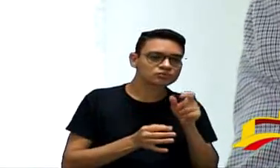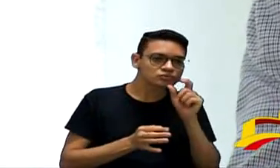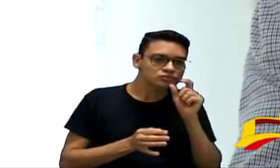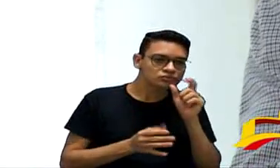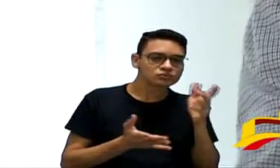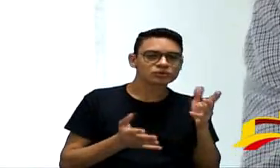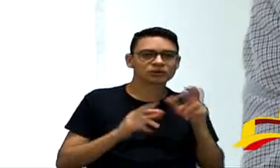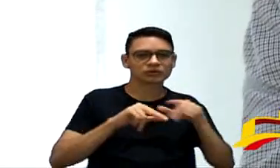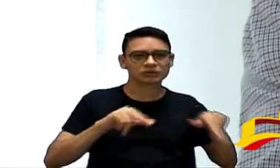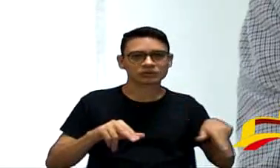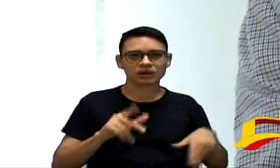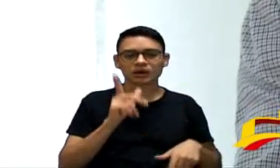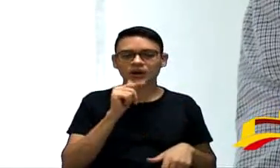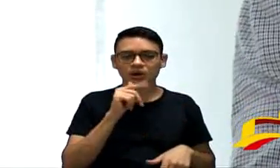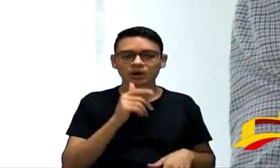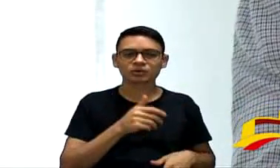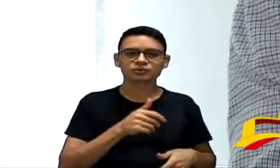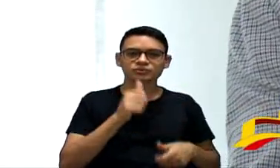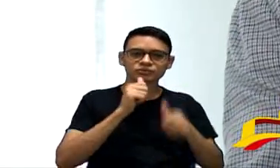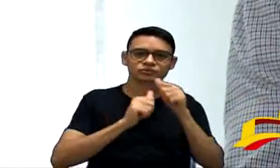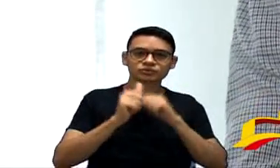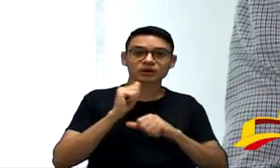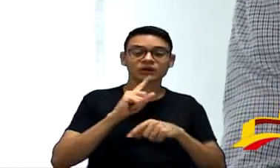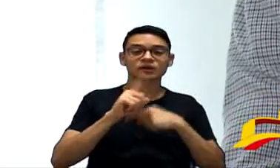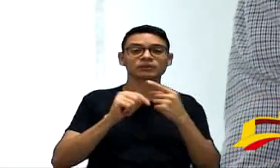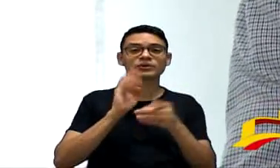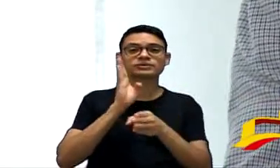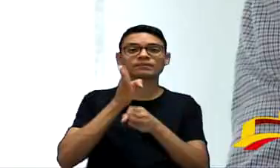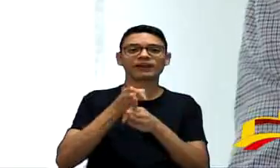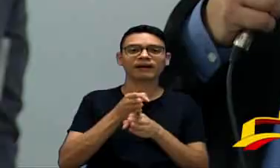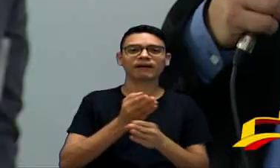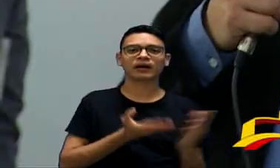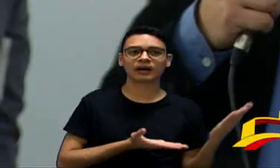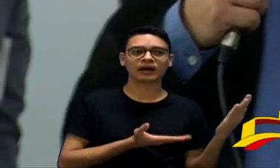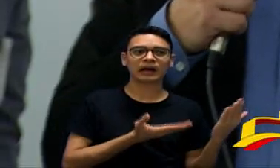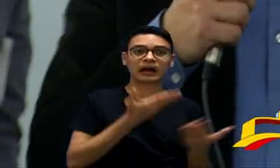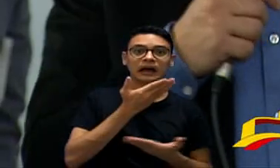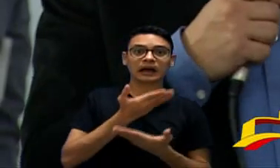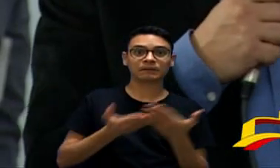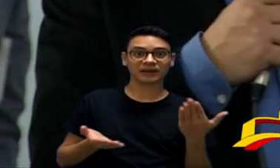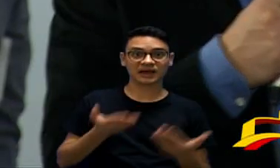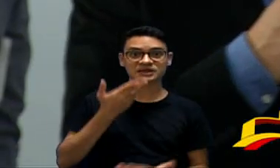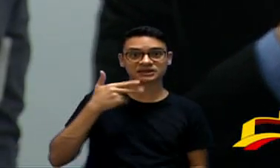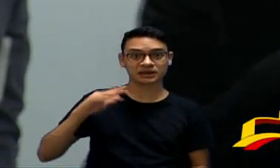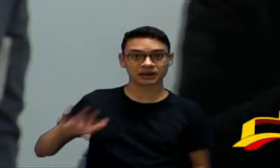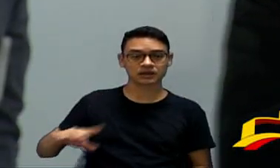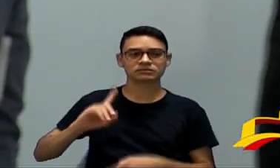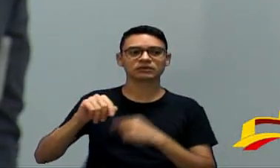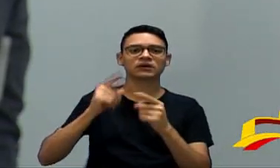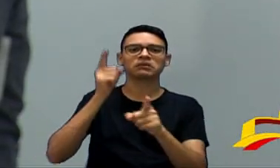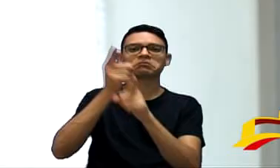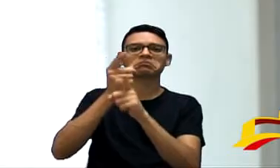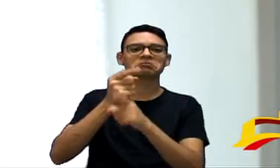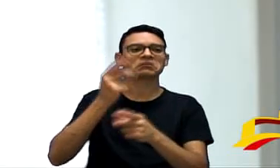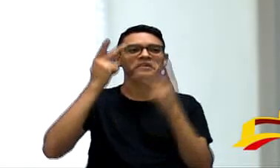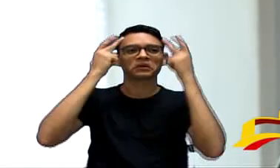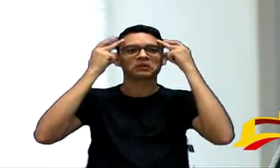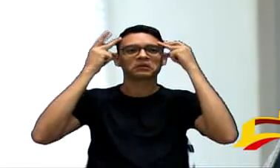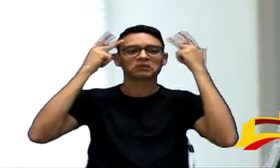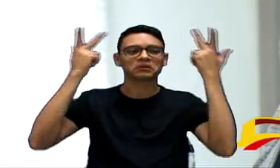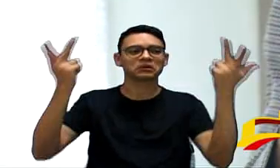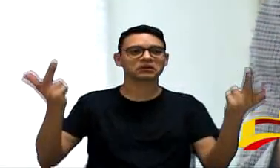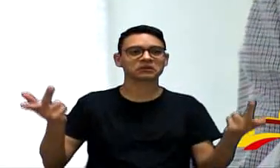Tudo direitinho. Até uma criança perdida foi achada. Ah, tudo resolve. É isso daí. Obrigado, vereadora. Vereadora